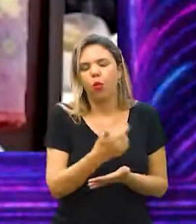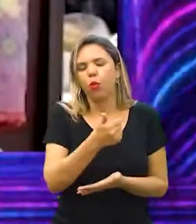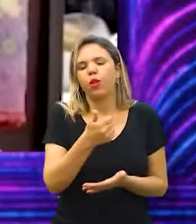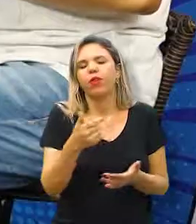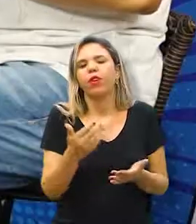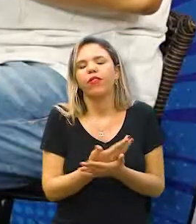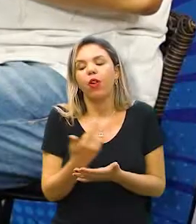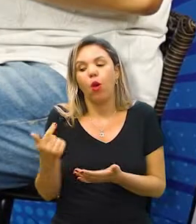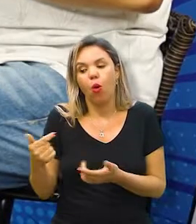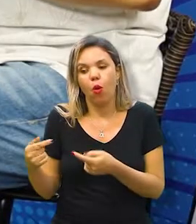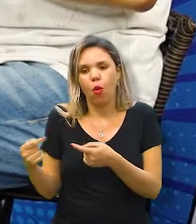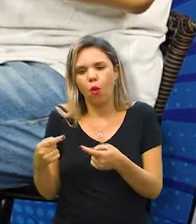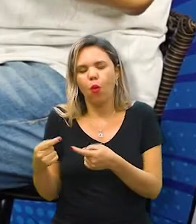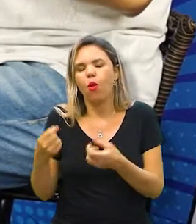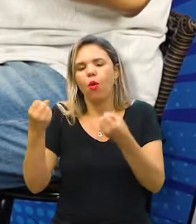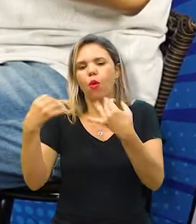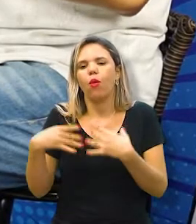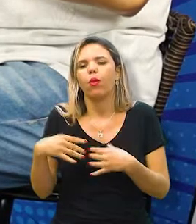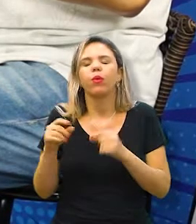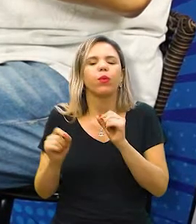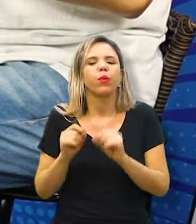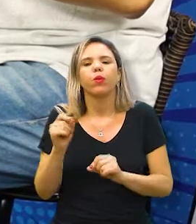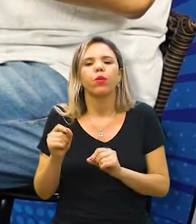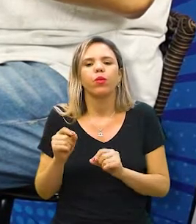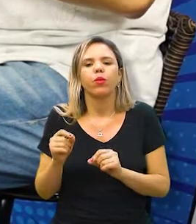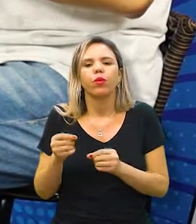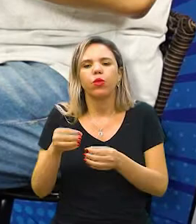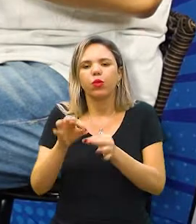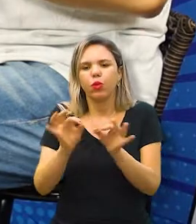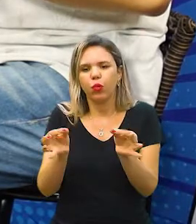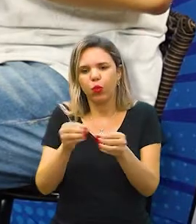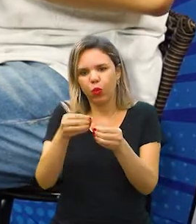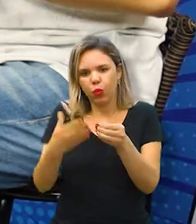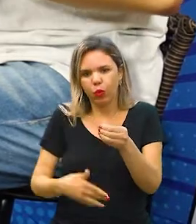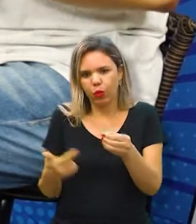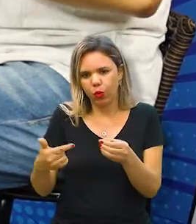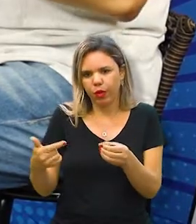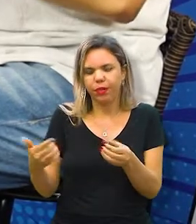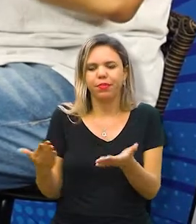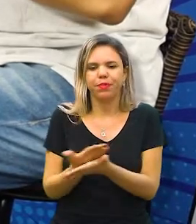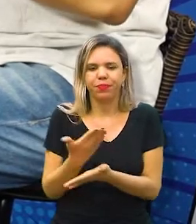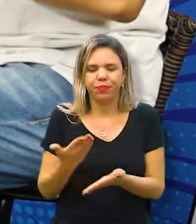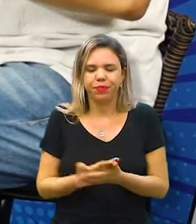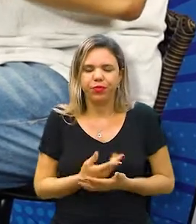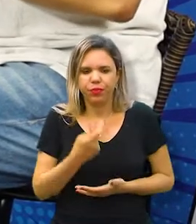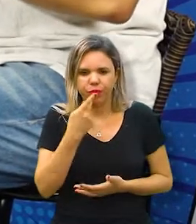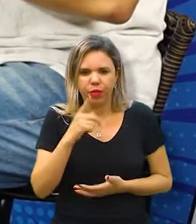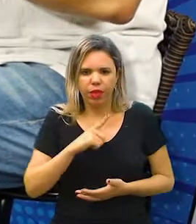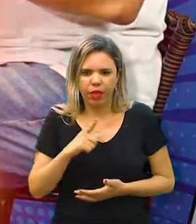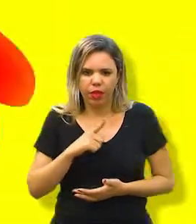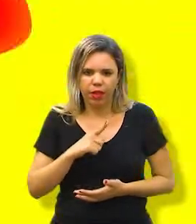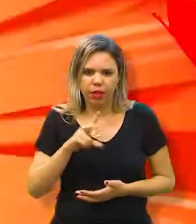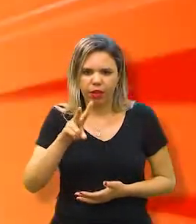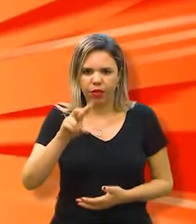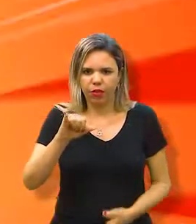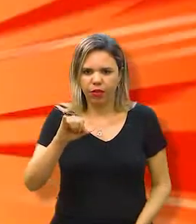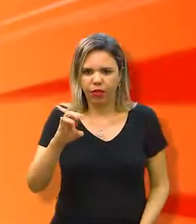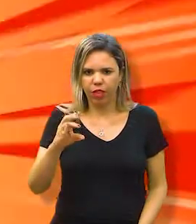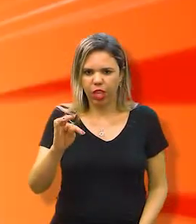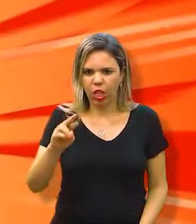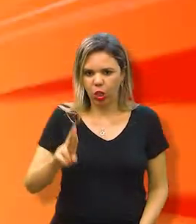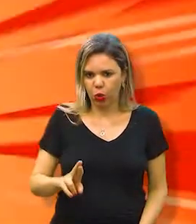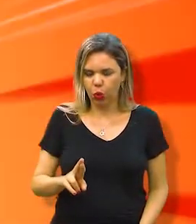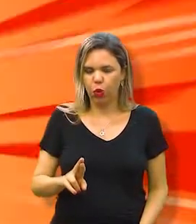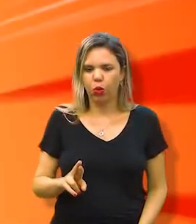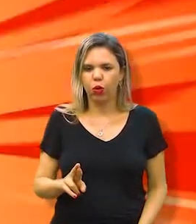Valentine. Olha só. Então já conta pra gente aí a sinopse do segundo livro. Então, Victor,